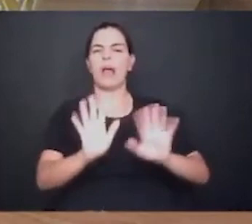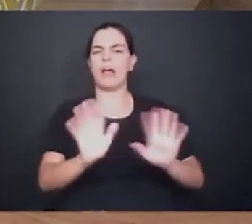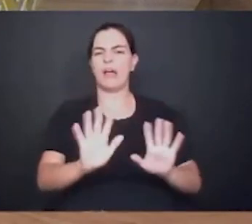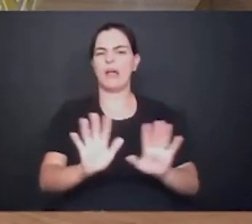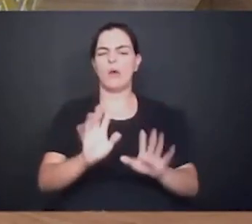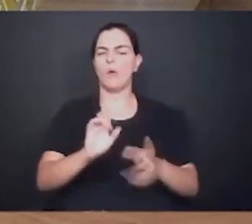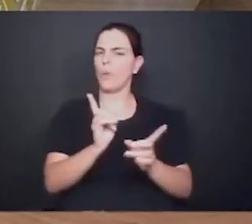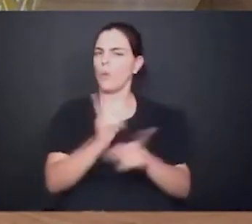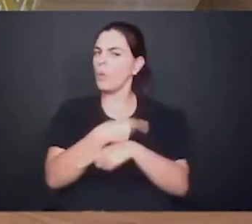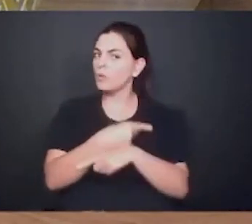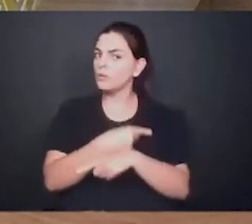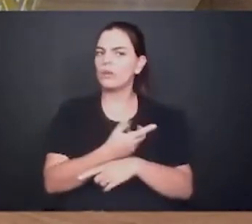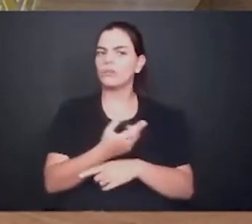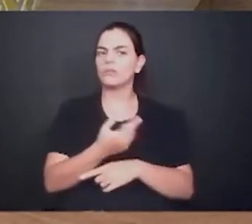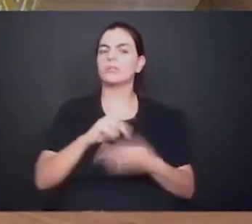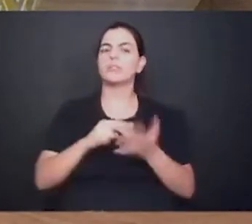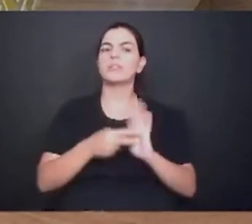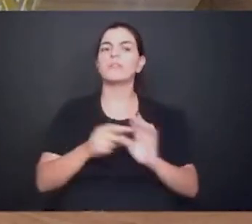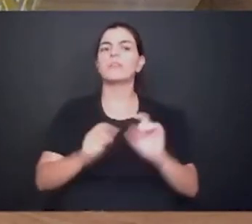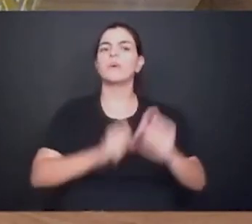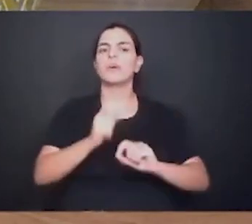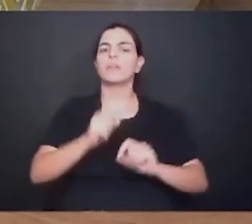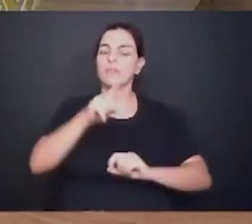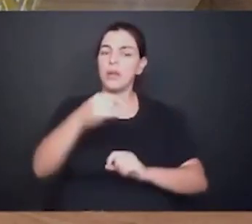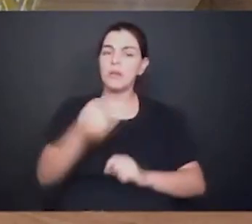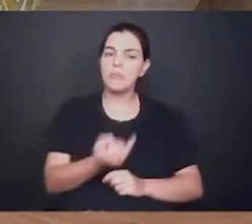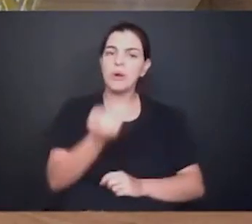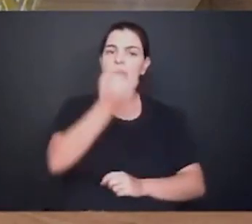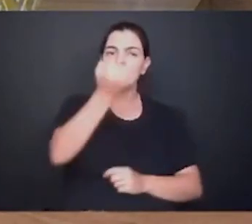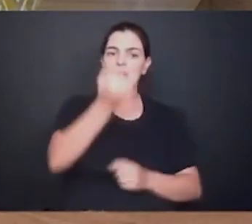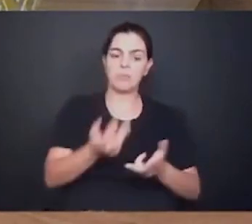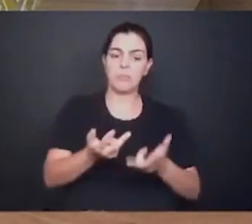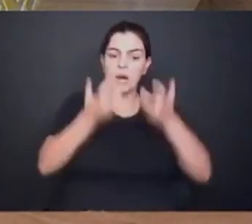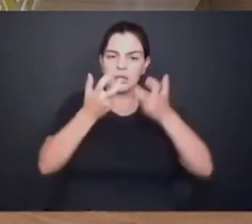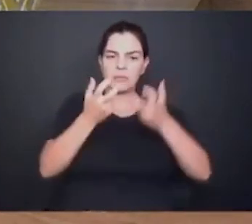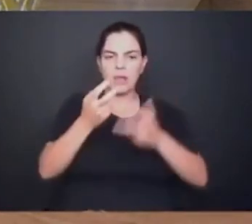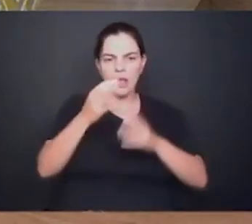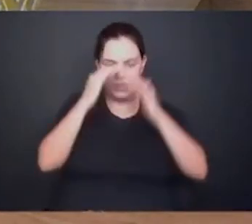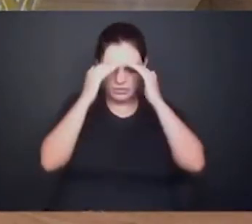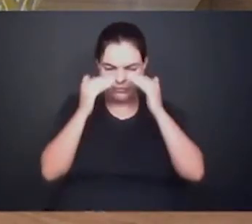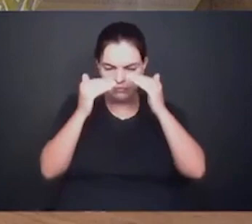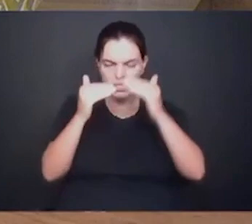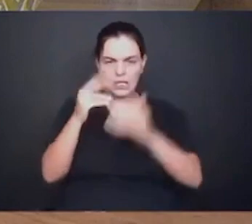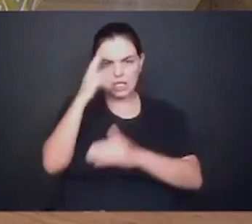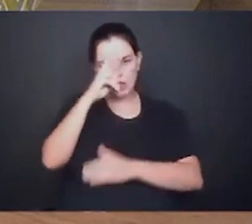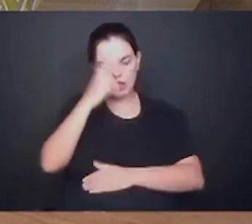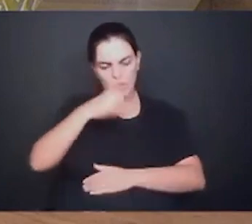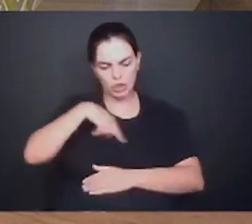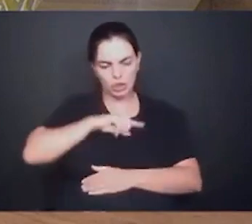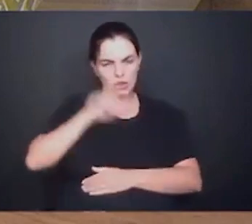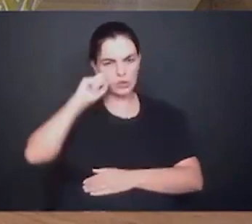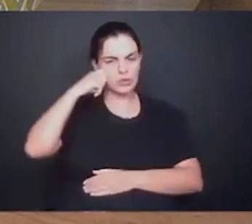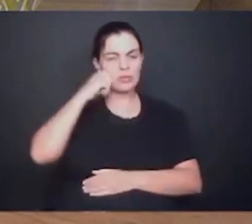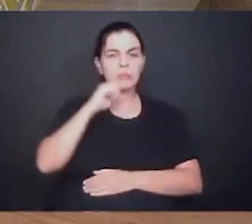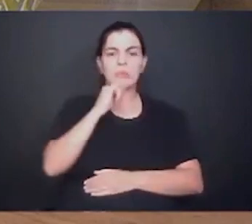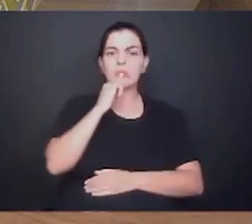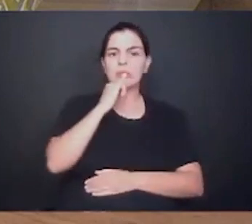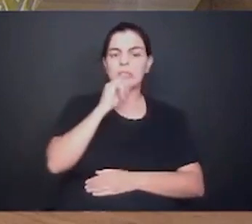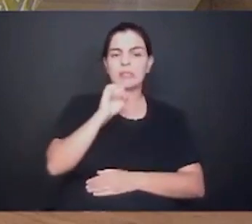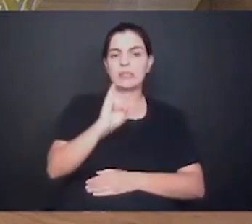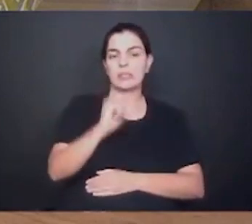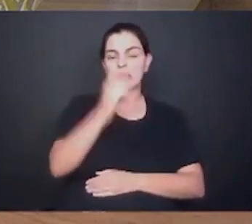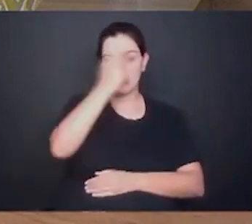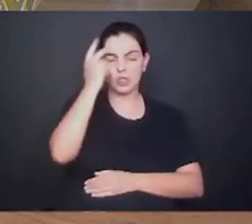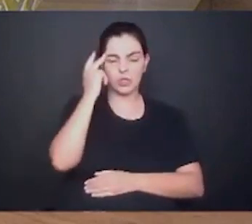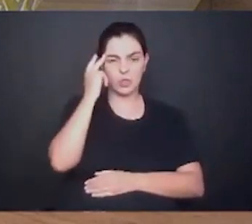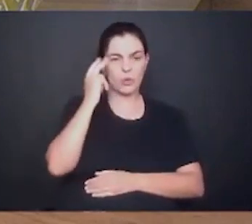contrário. Quero dizer que é importante reconhecer e respeitar a história, porque assim quando uma pessoa não negra, por exemplo, usar tranças, ela vai entender